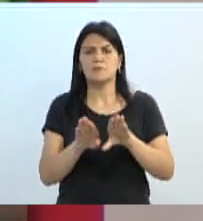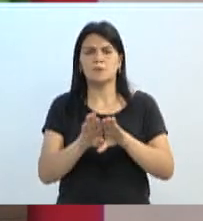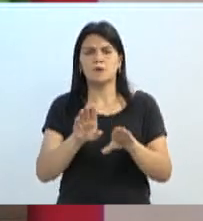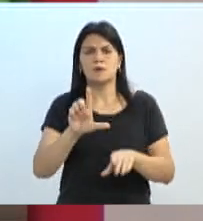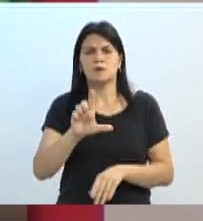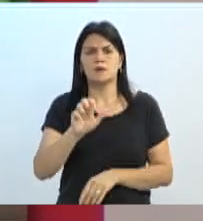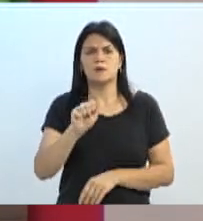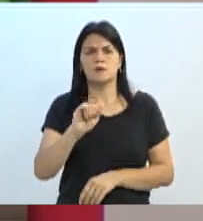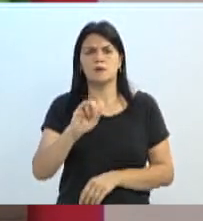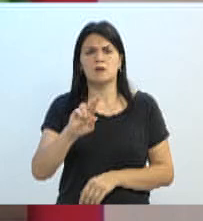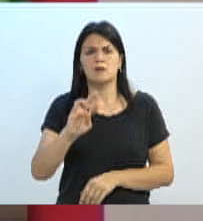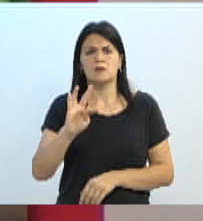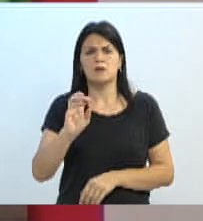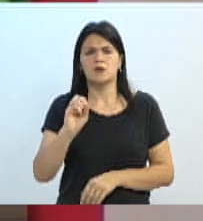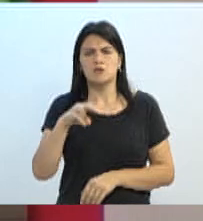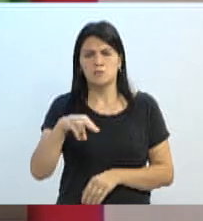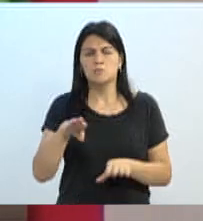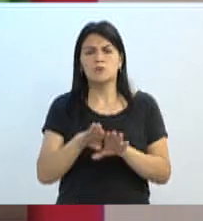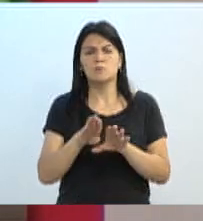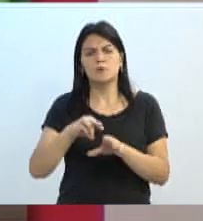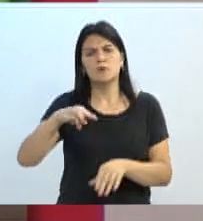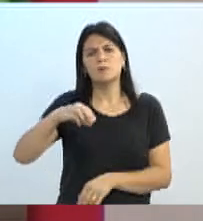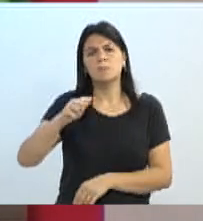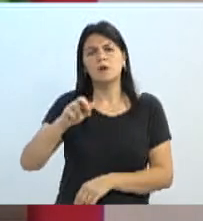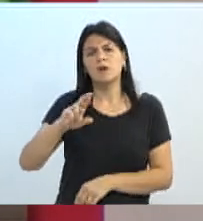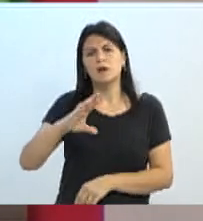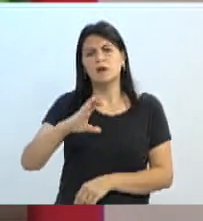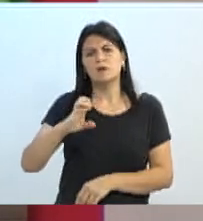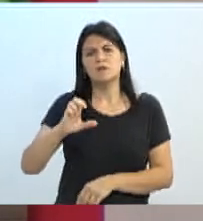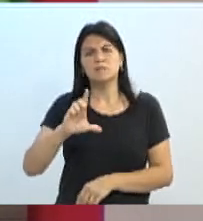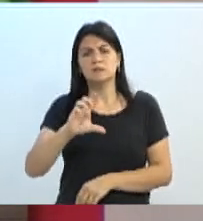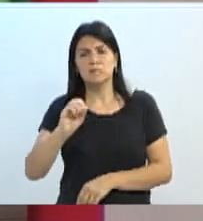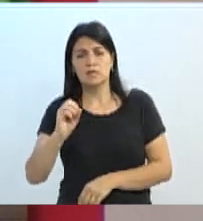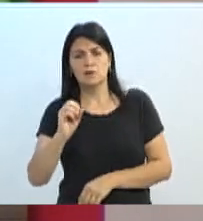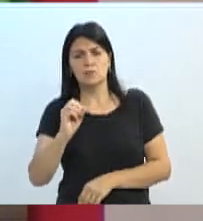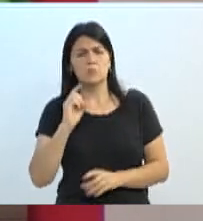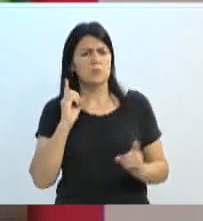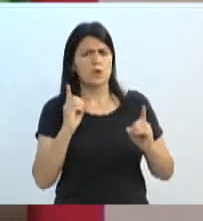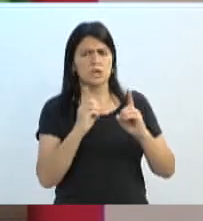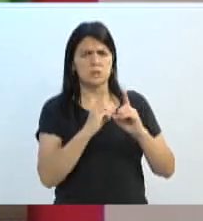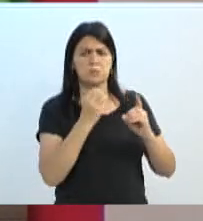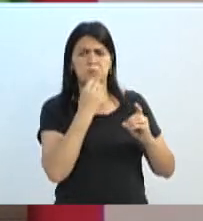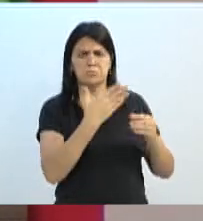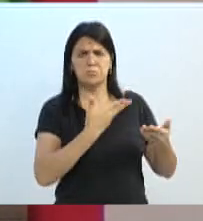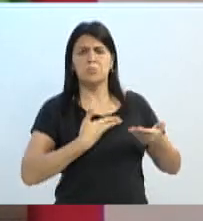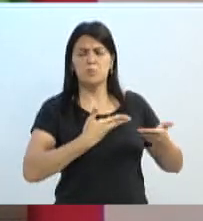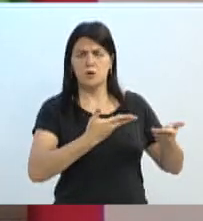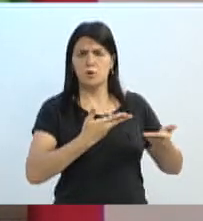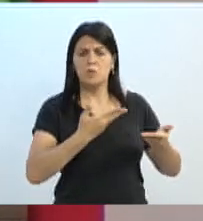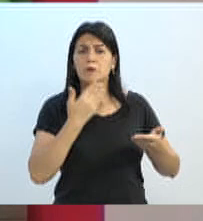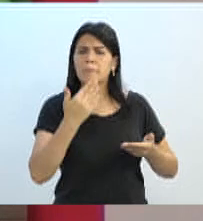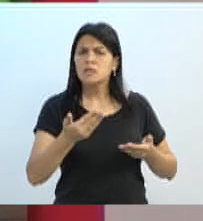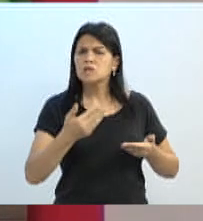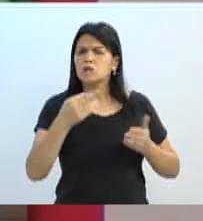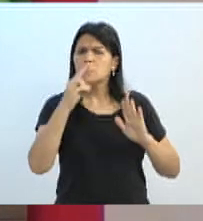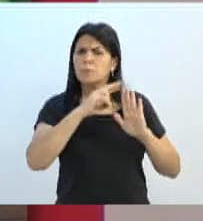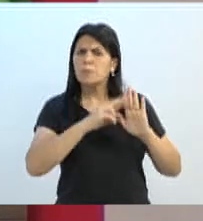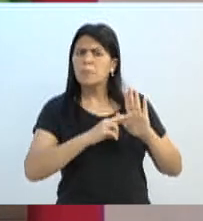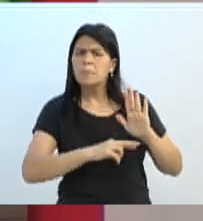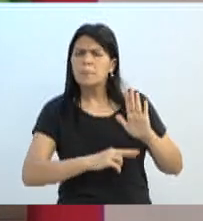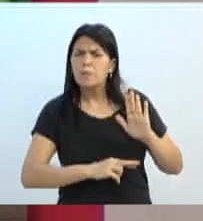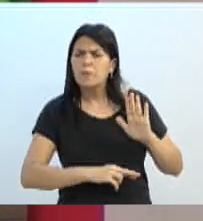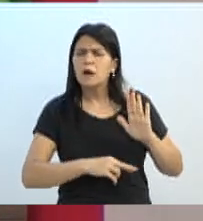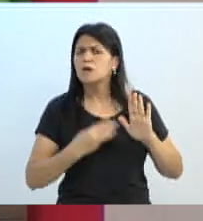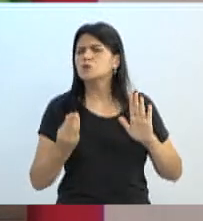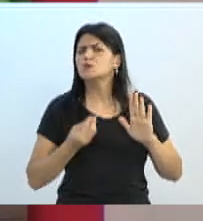o Marcelo, que nos atenderam prontamente, solicitaram todo um relatório